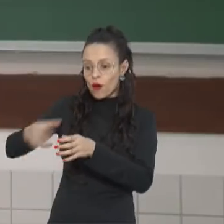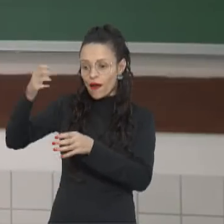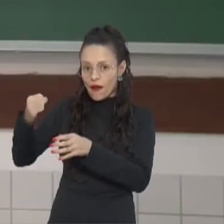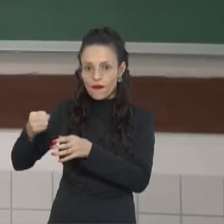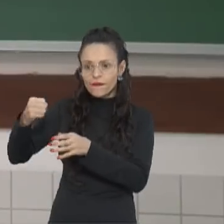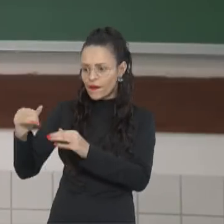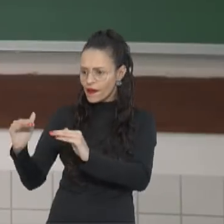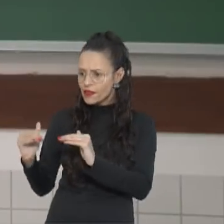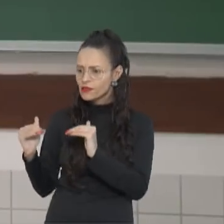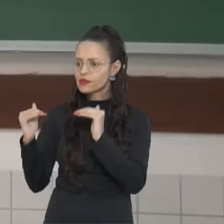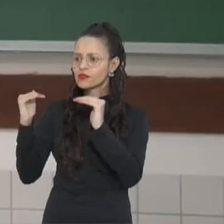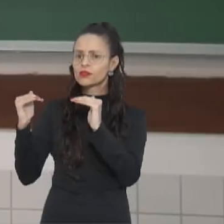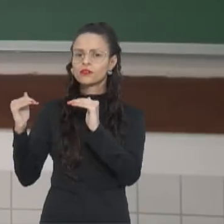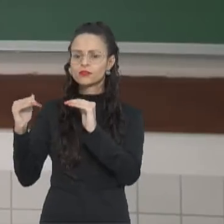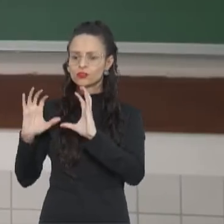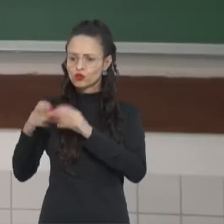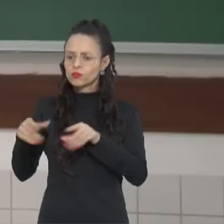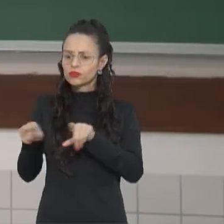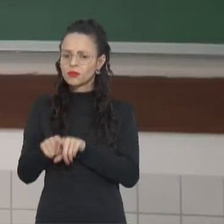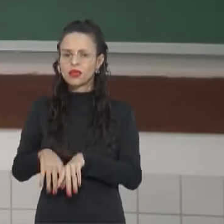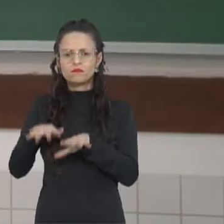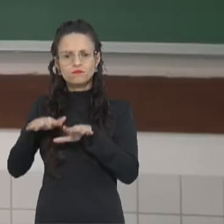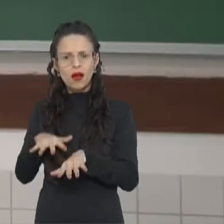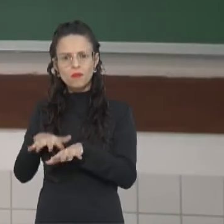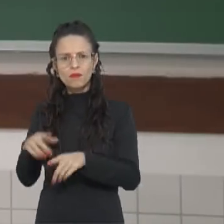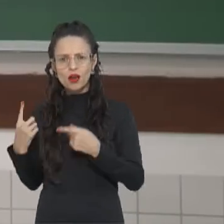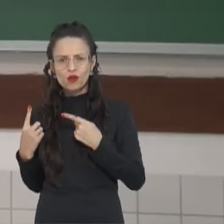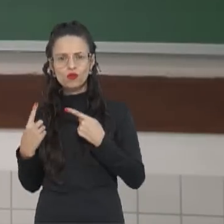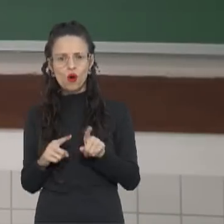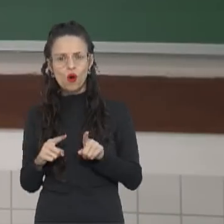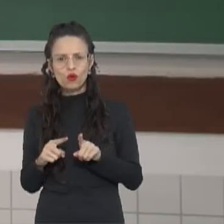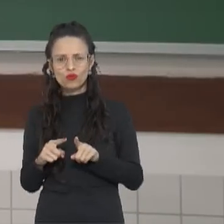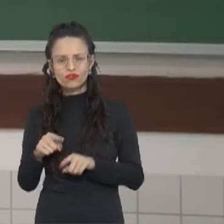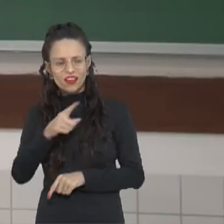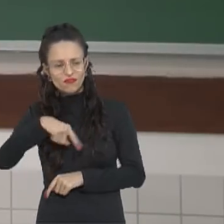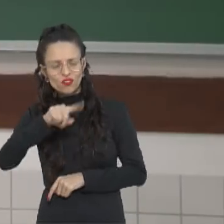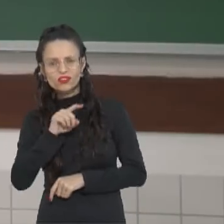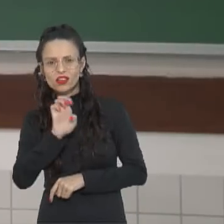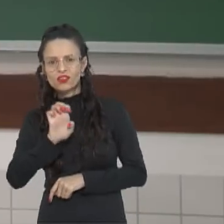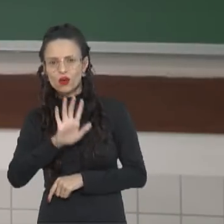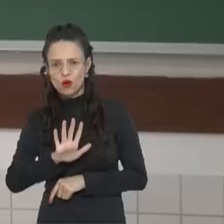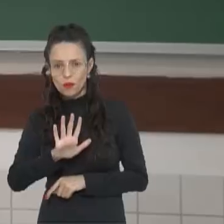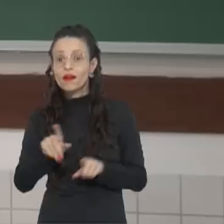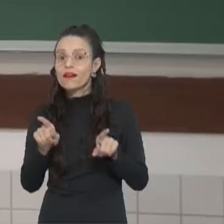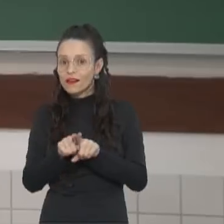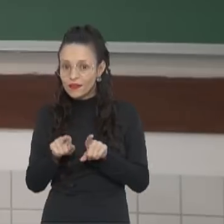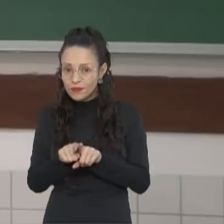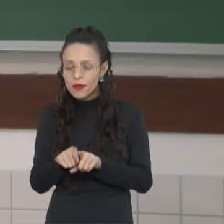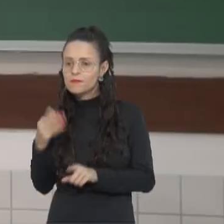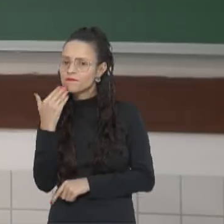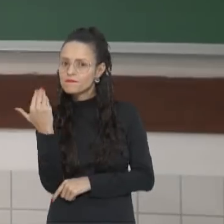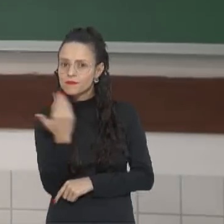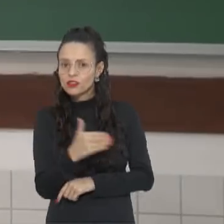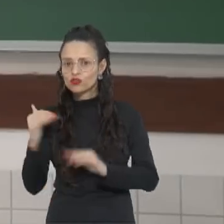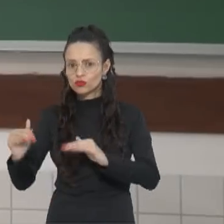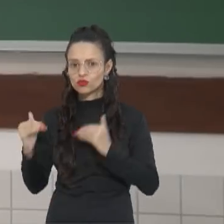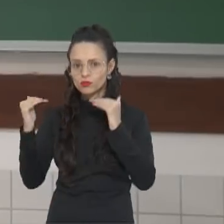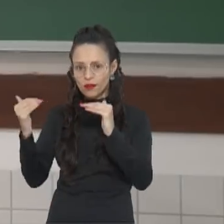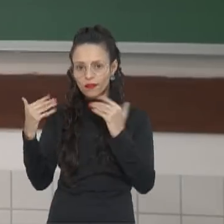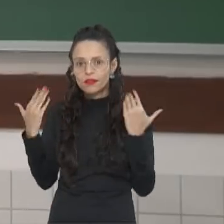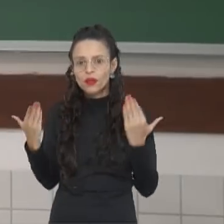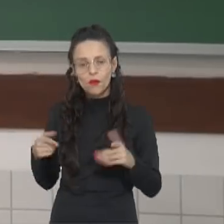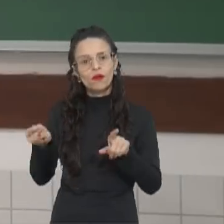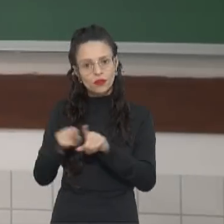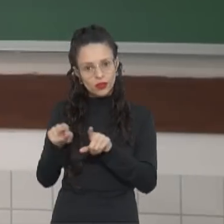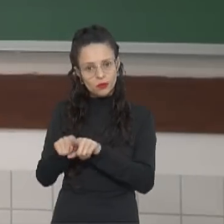também passaram a protestar contra essa presença estrangeira, essa dominação estrangeira. Estão pedindo a soberania. Então você